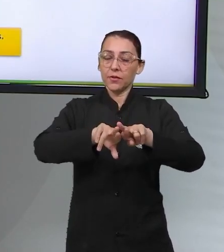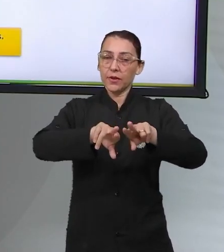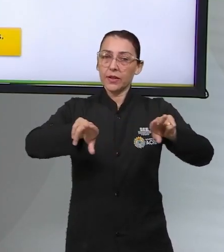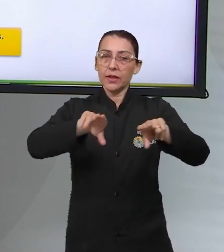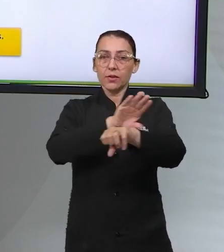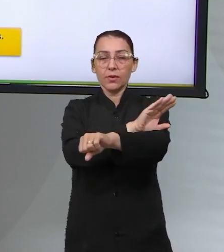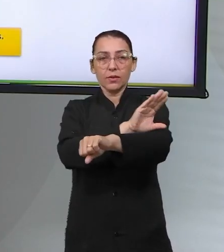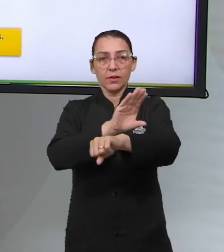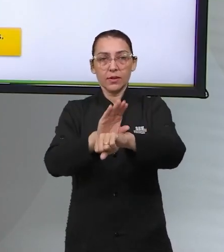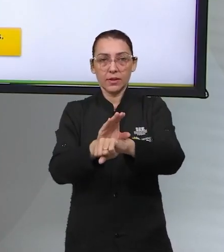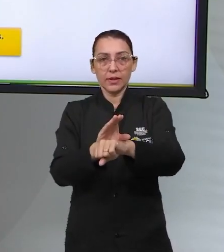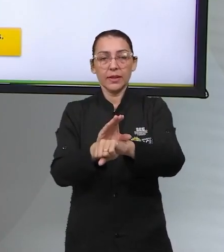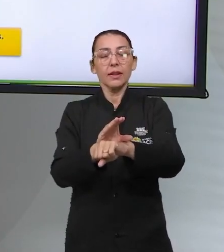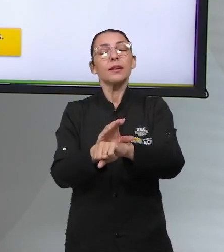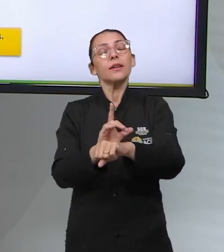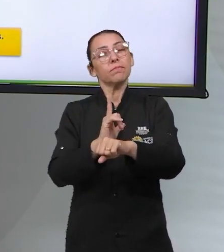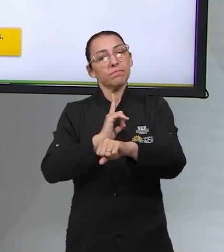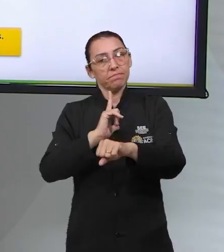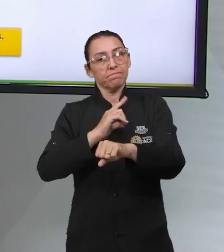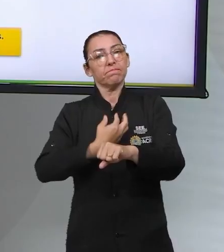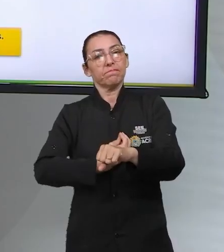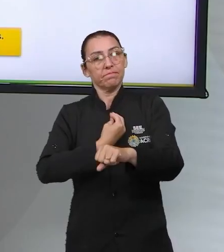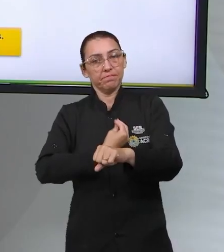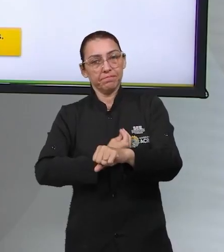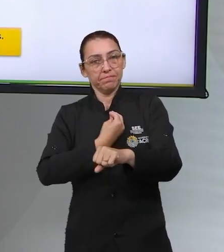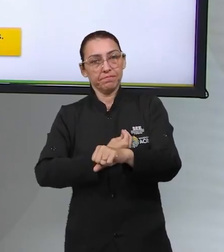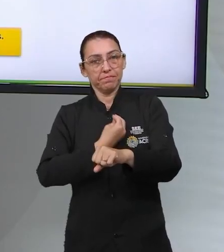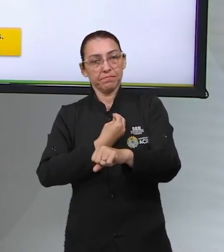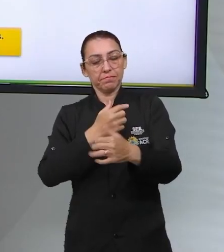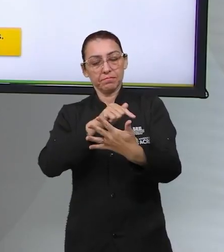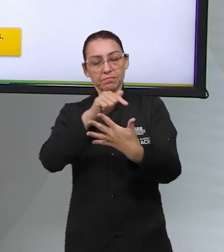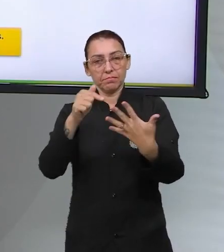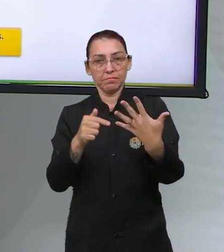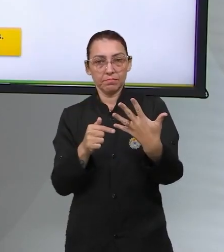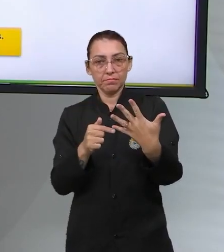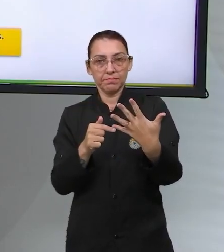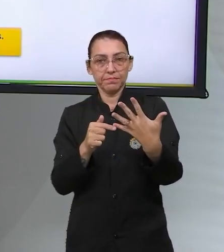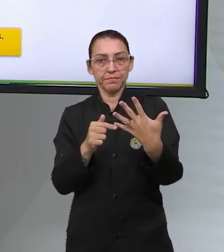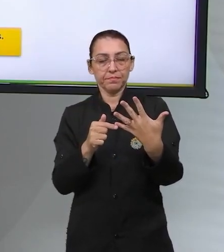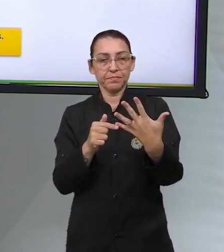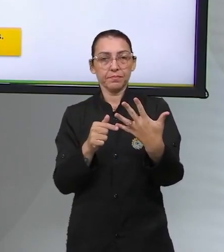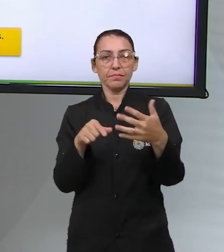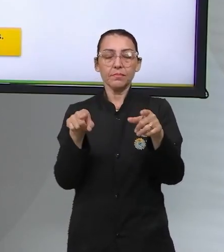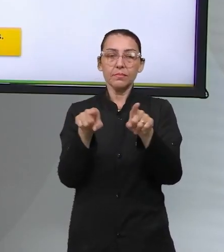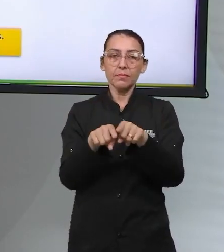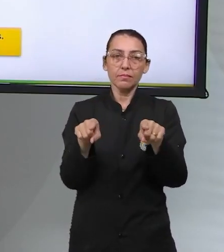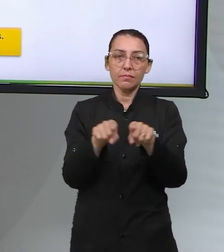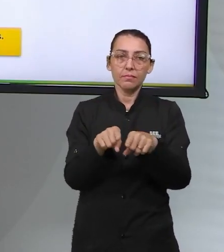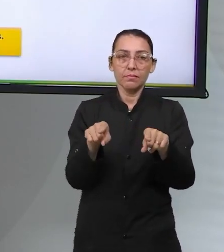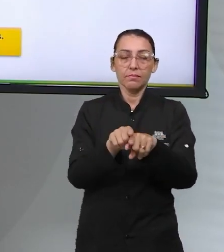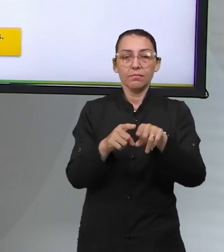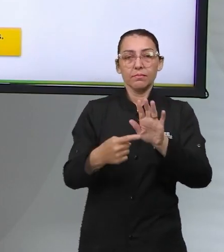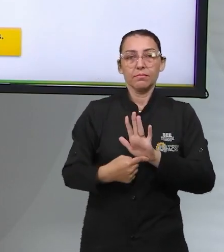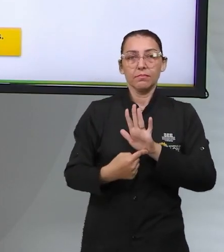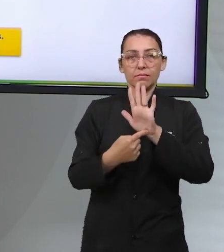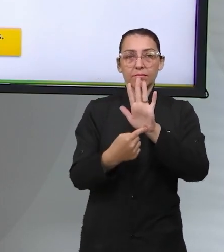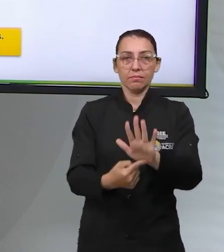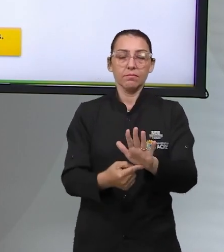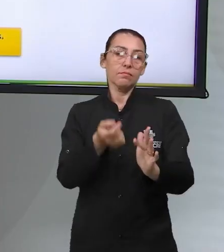diversidade cultural, ela está e ela envolve vários elementos. Muitas das vezes, as